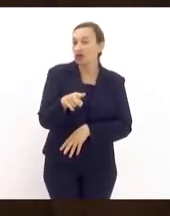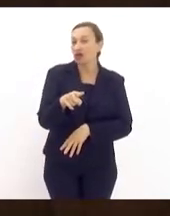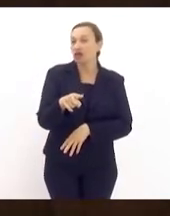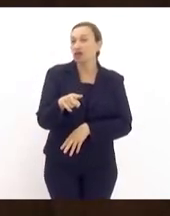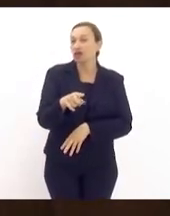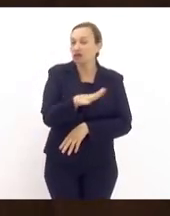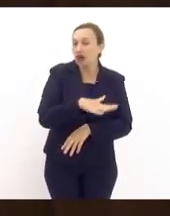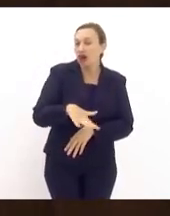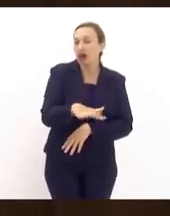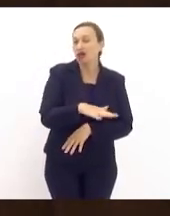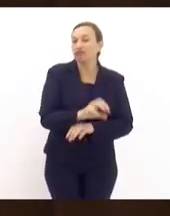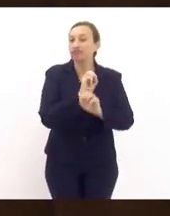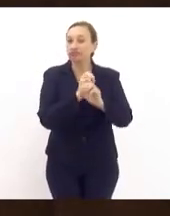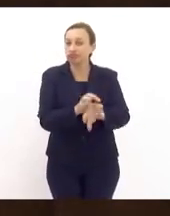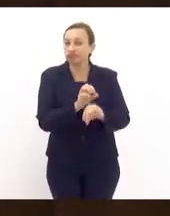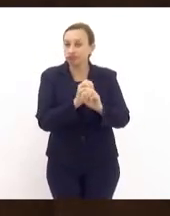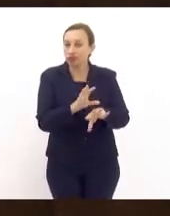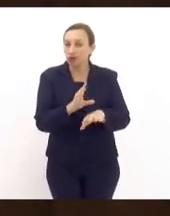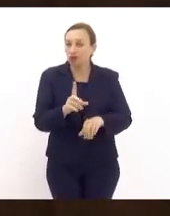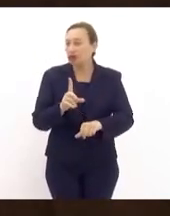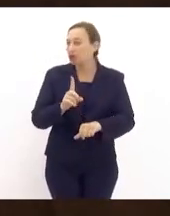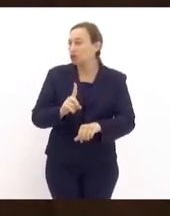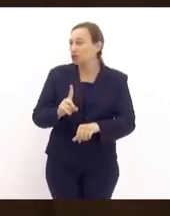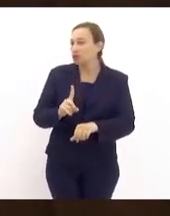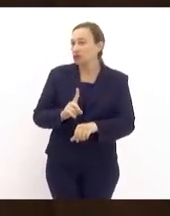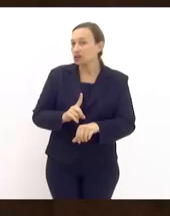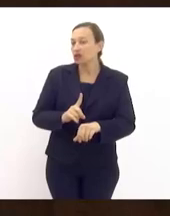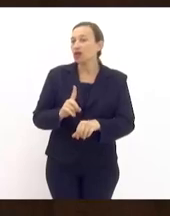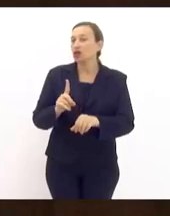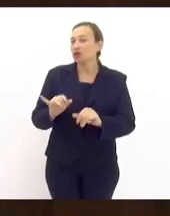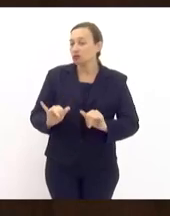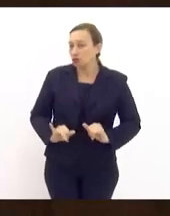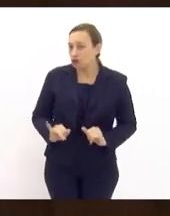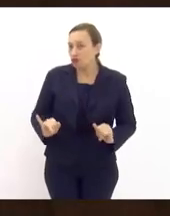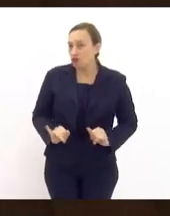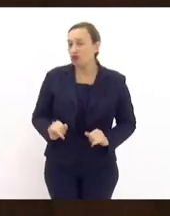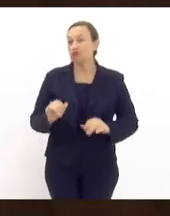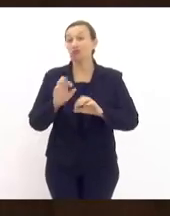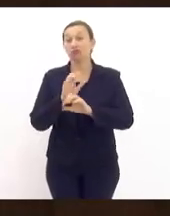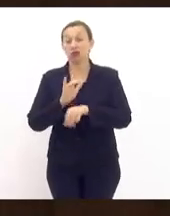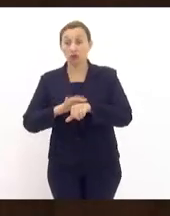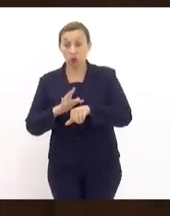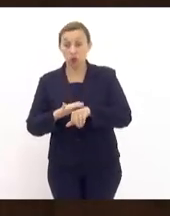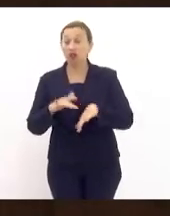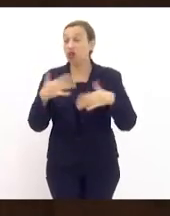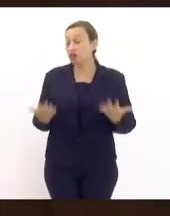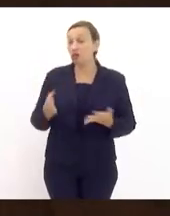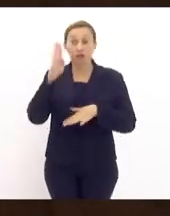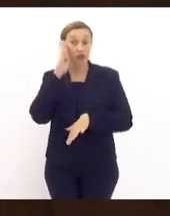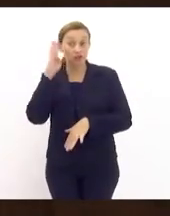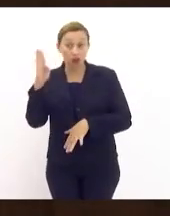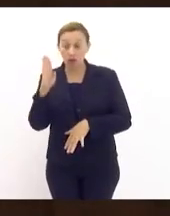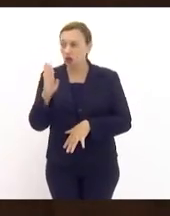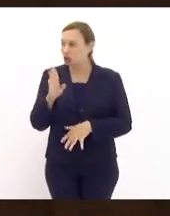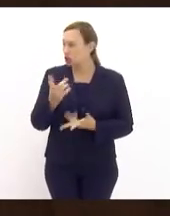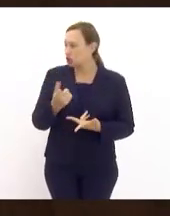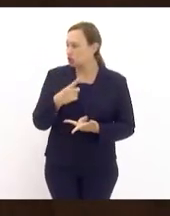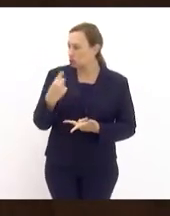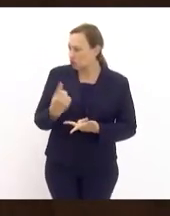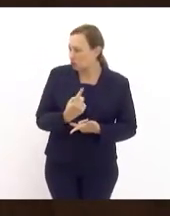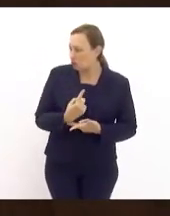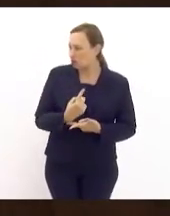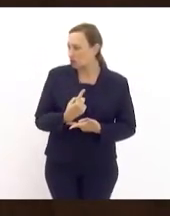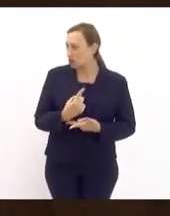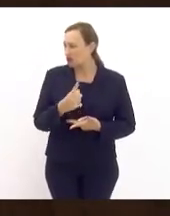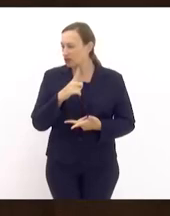unidades de ensino quando ela está com crise de endometriose. Então, é fundamental que a gente não só tenha